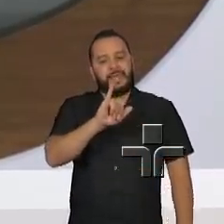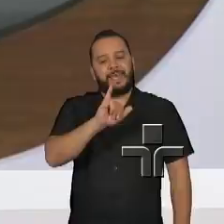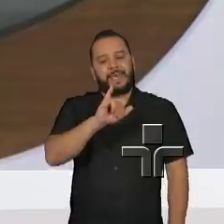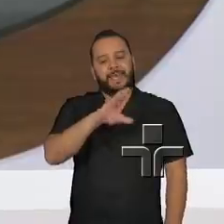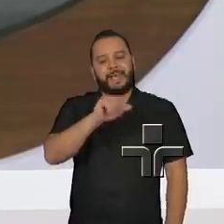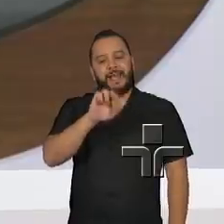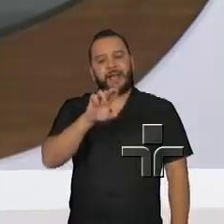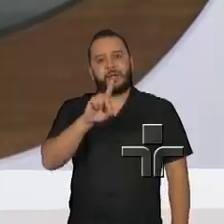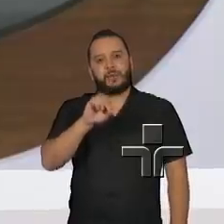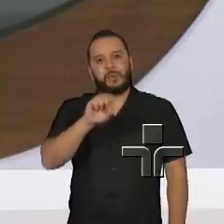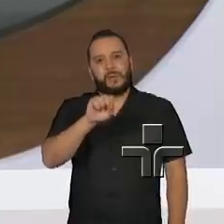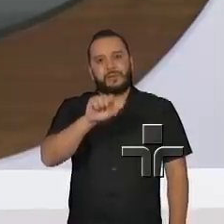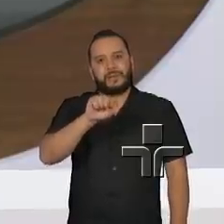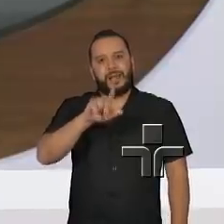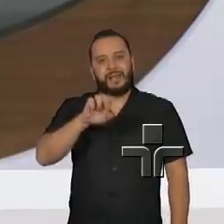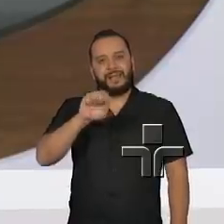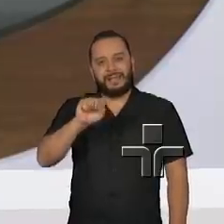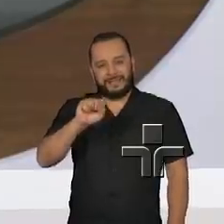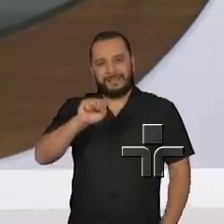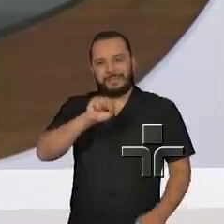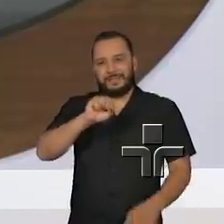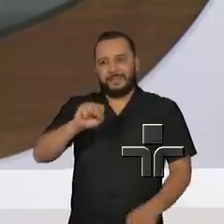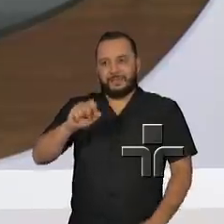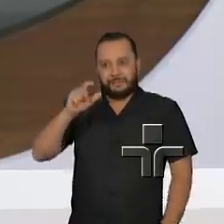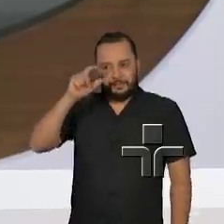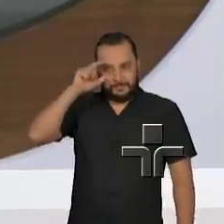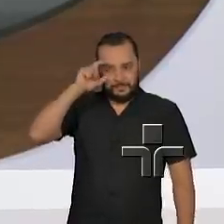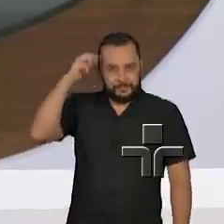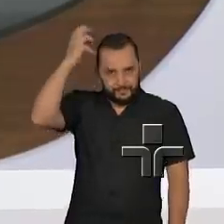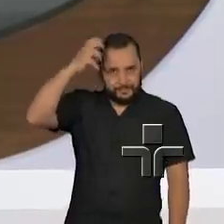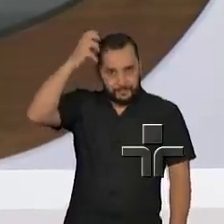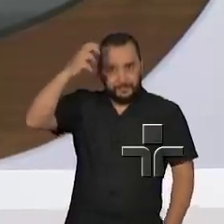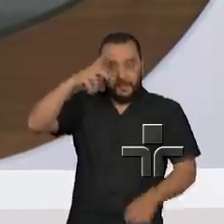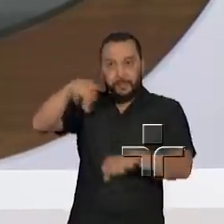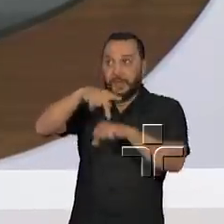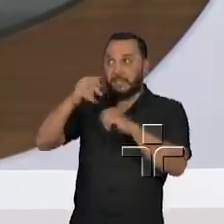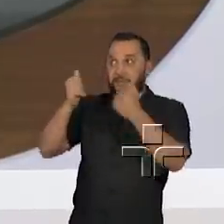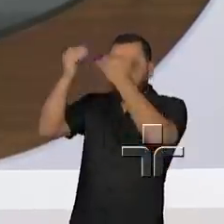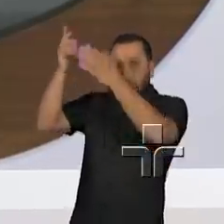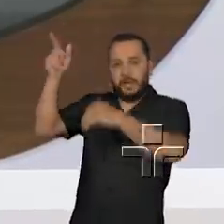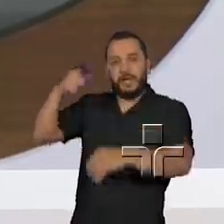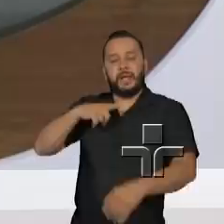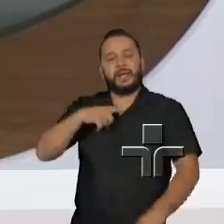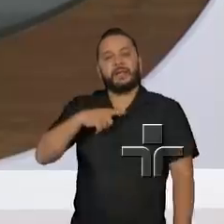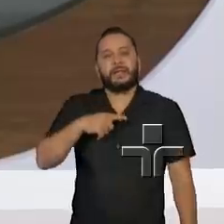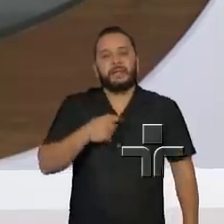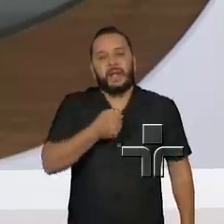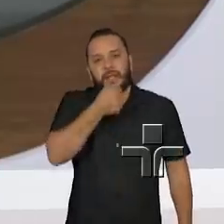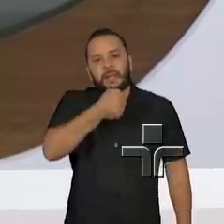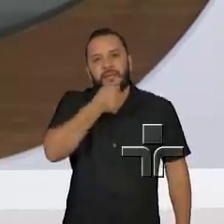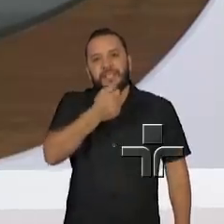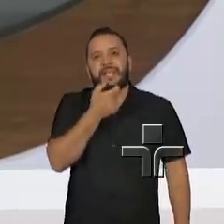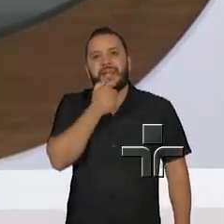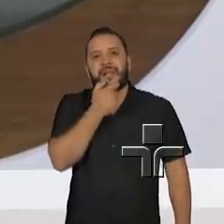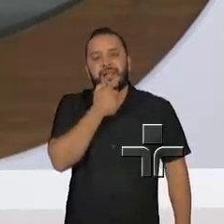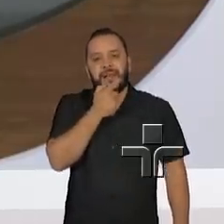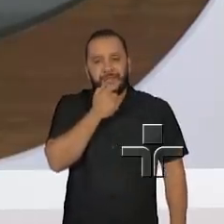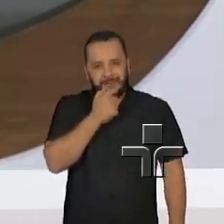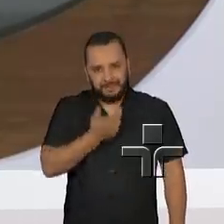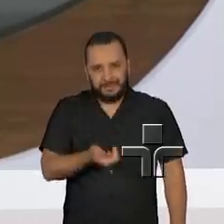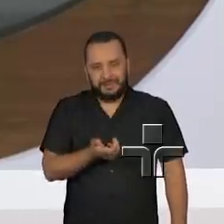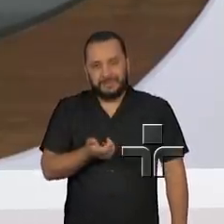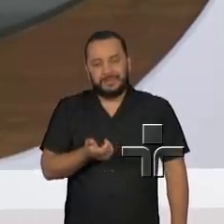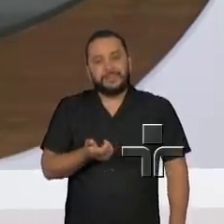Salles, lá fora. Então, ele está dando uma entrevista em inglês e eles puxaram a entrevista pelo fato de